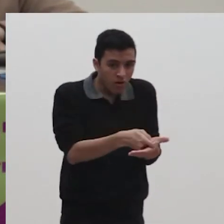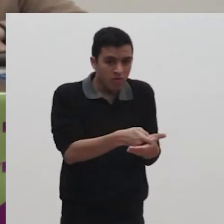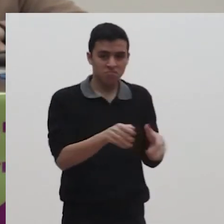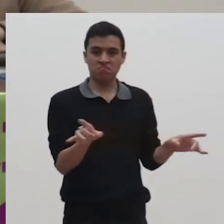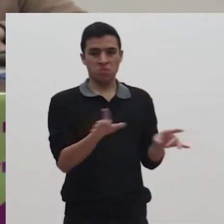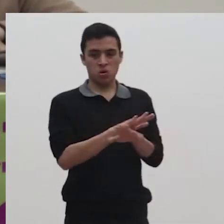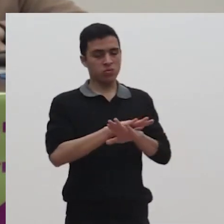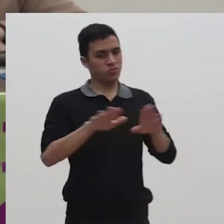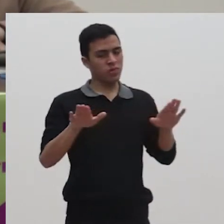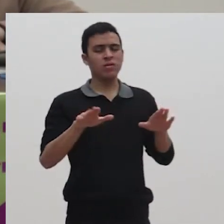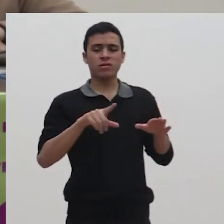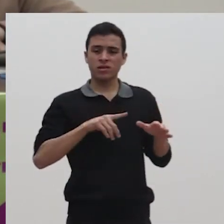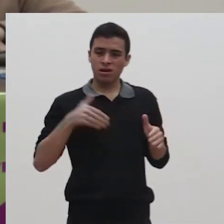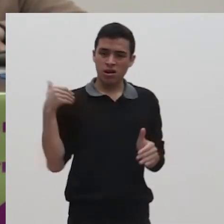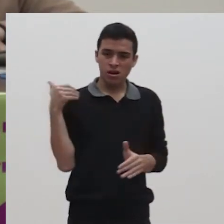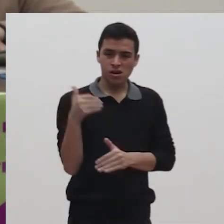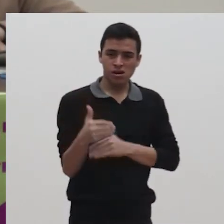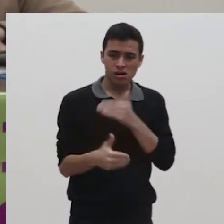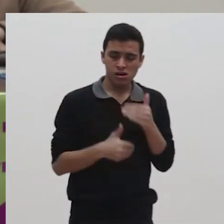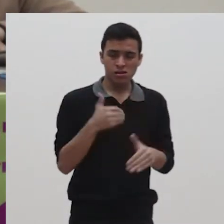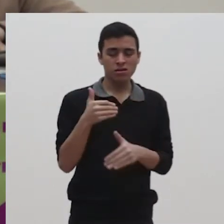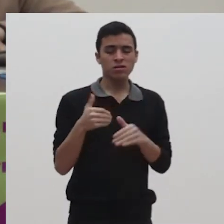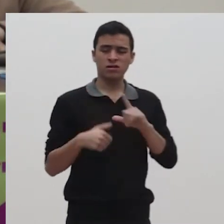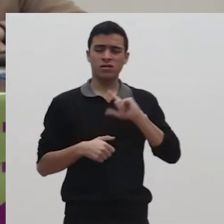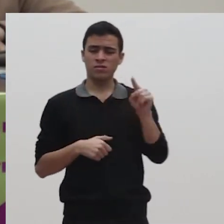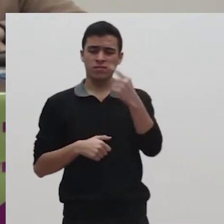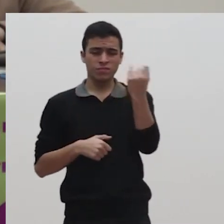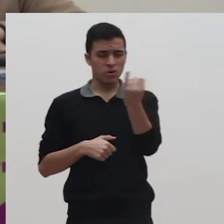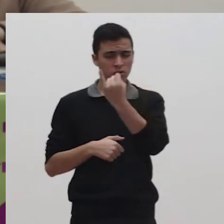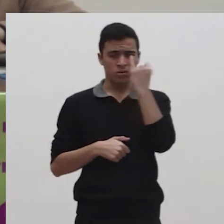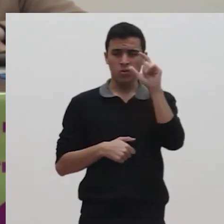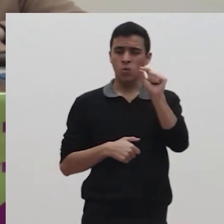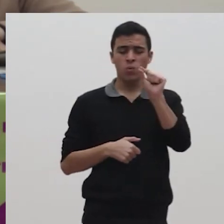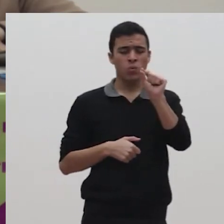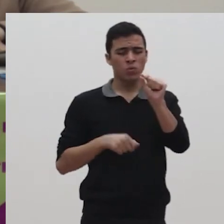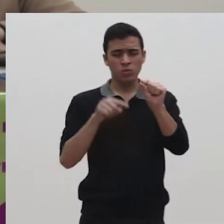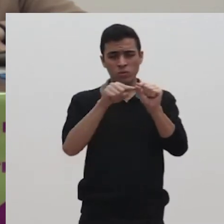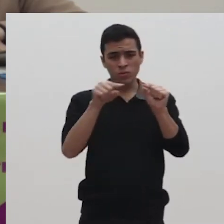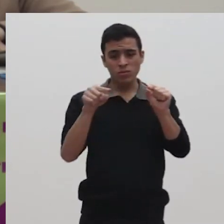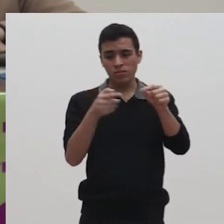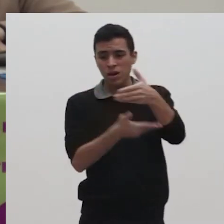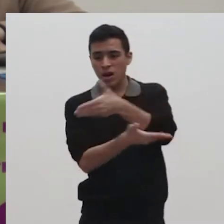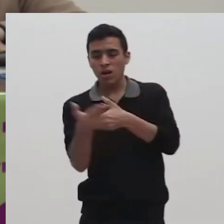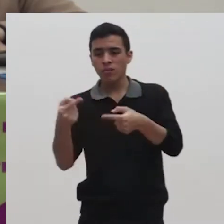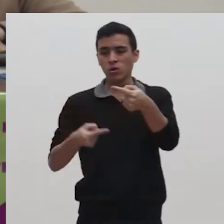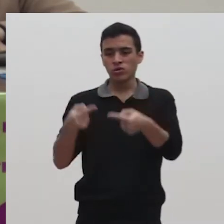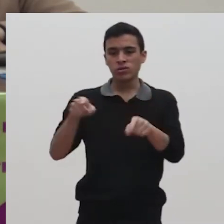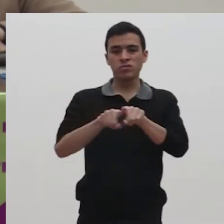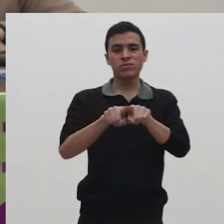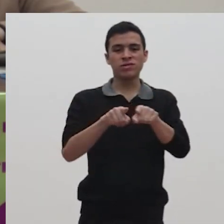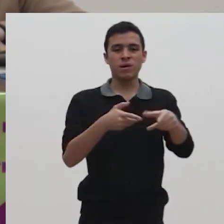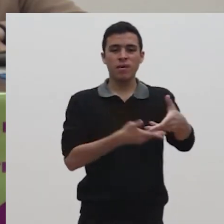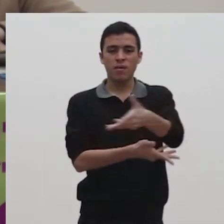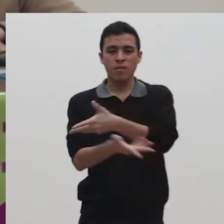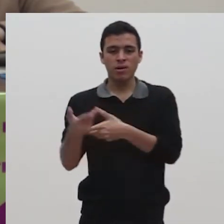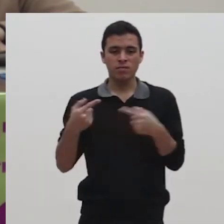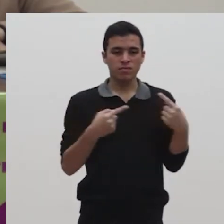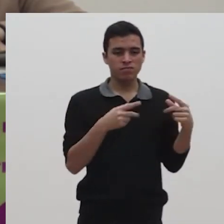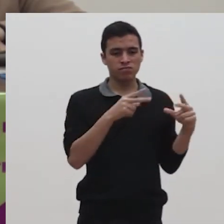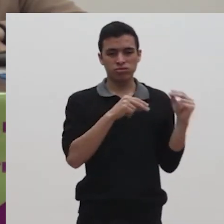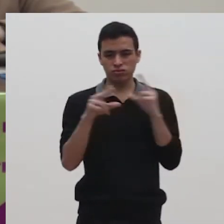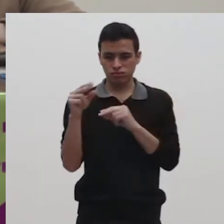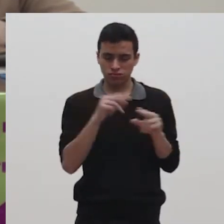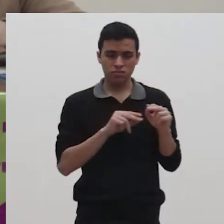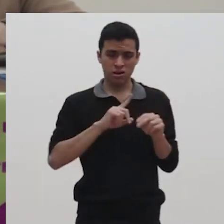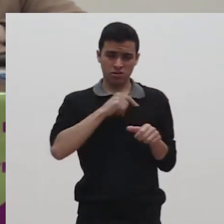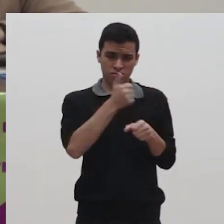a dia da universidade. Tem um elemento que é absolutamente fundamental: a mediação política e o diálogo. Eu fui gestor durante